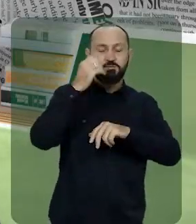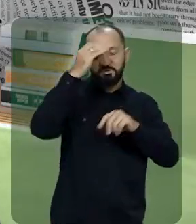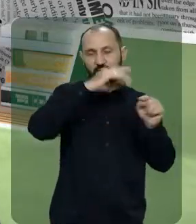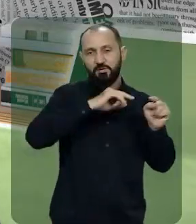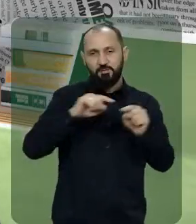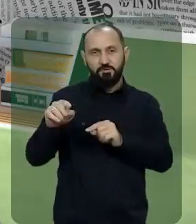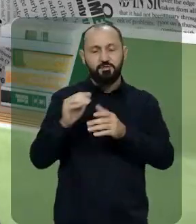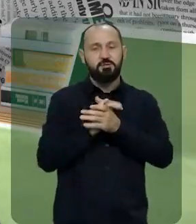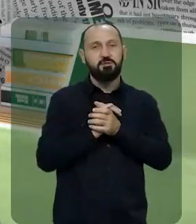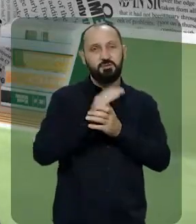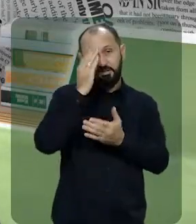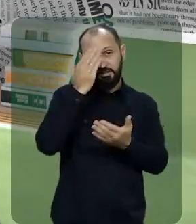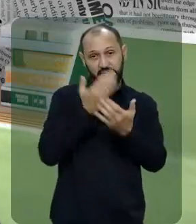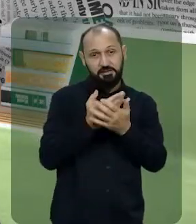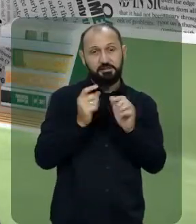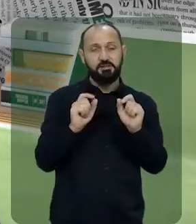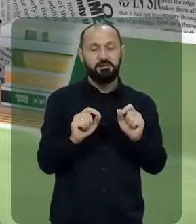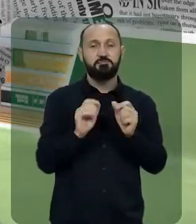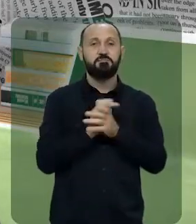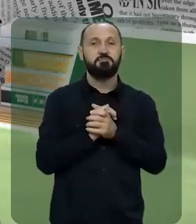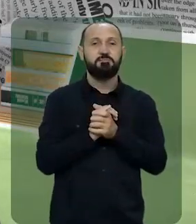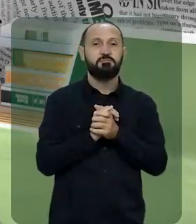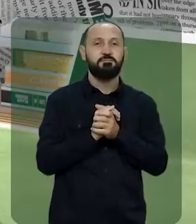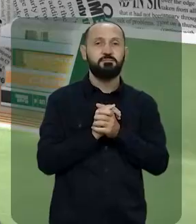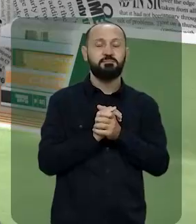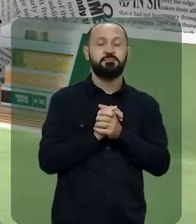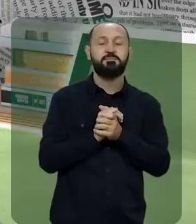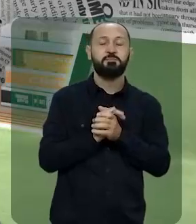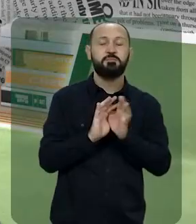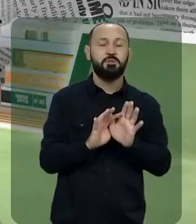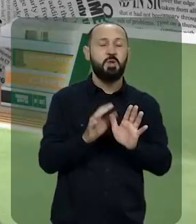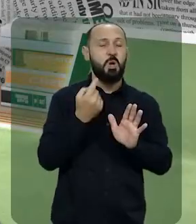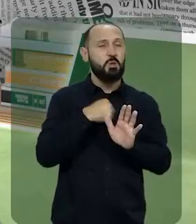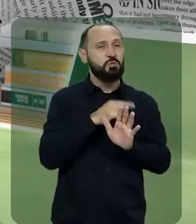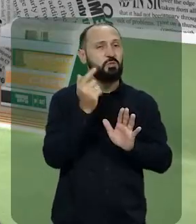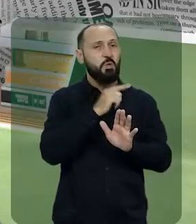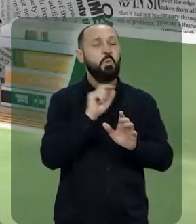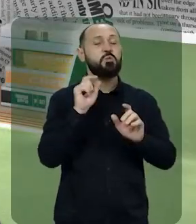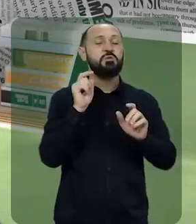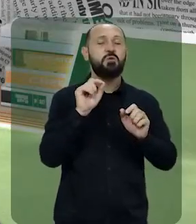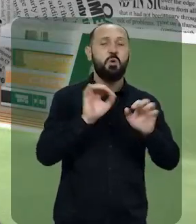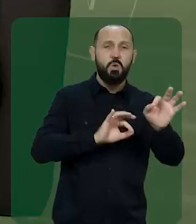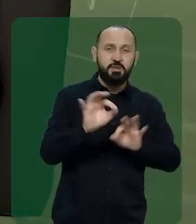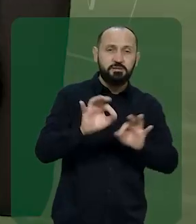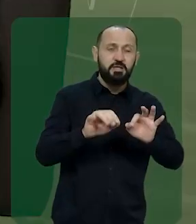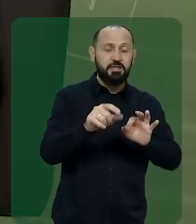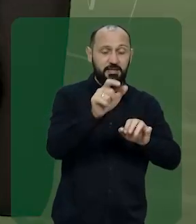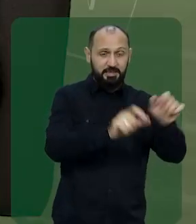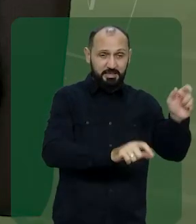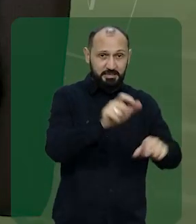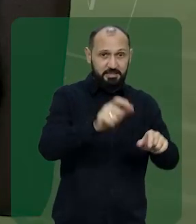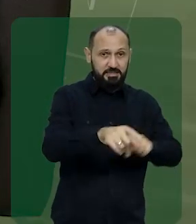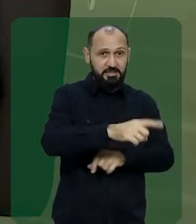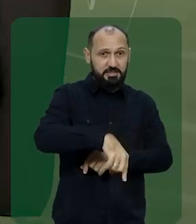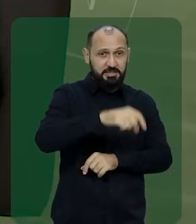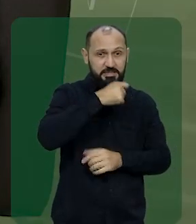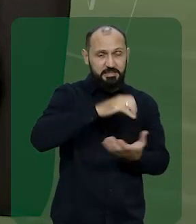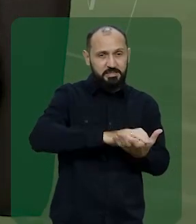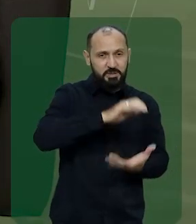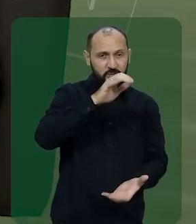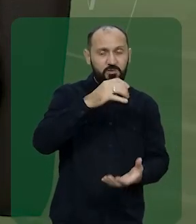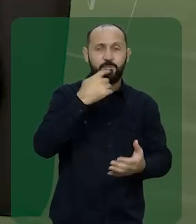com dificuldades, com inúmeras dificuldades, e ela pode ser vítima, né, de violências. E a